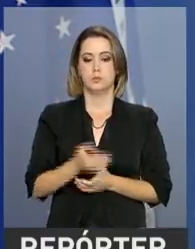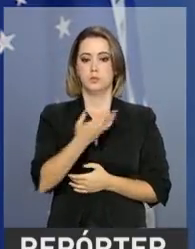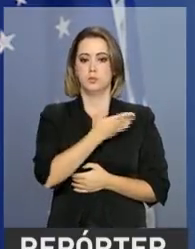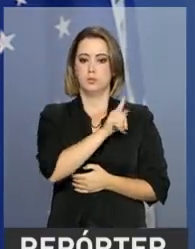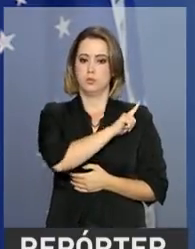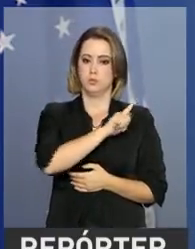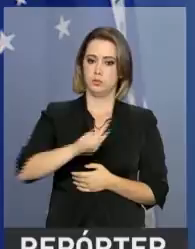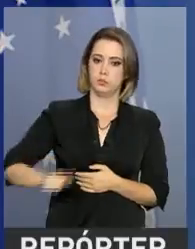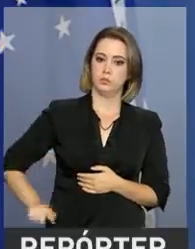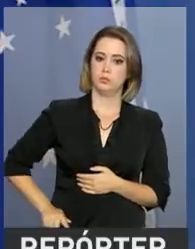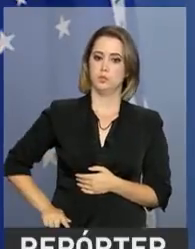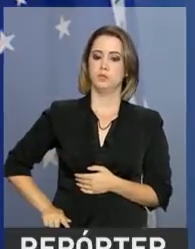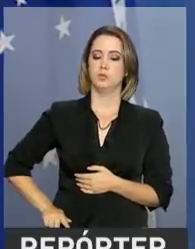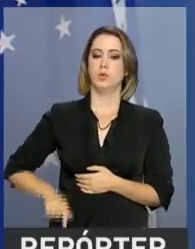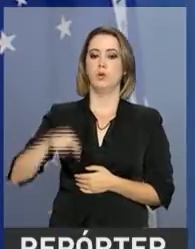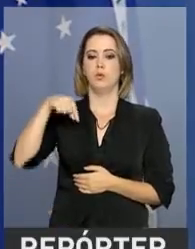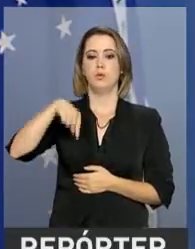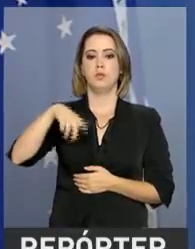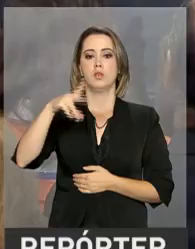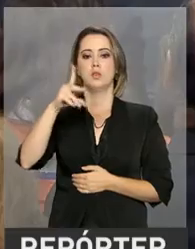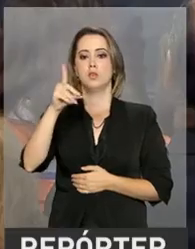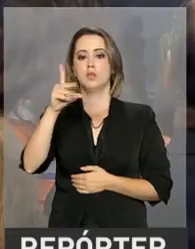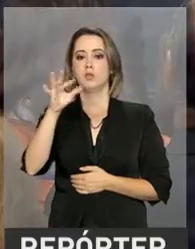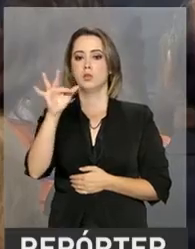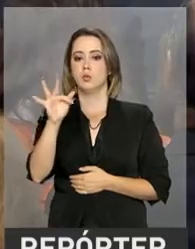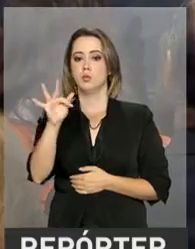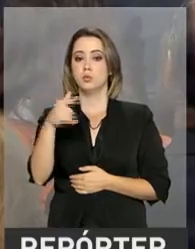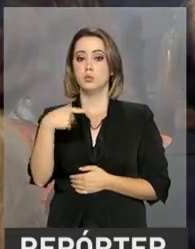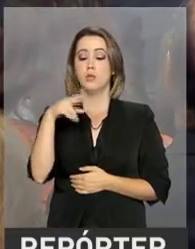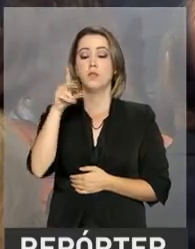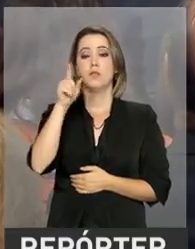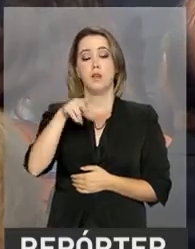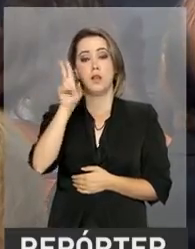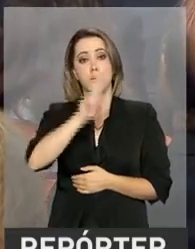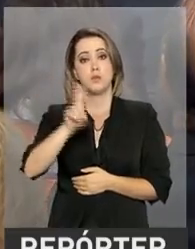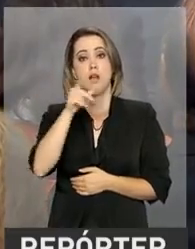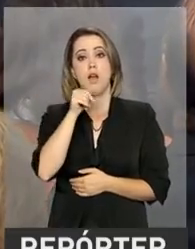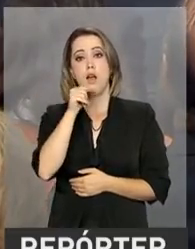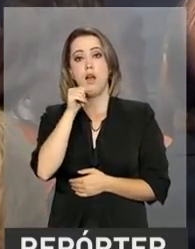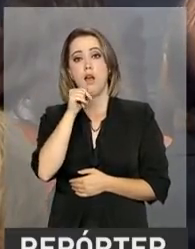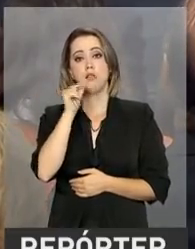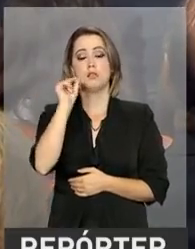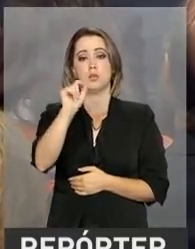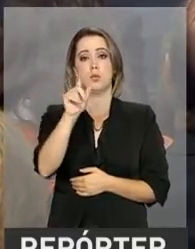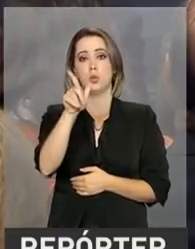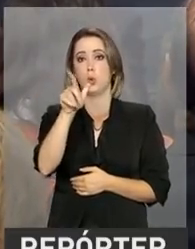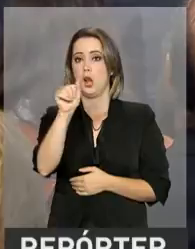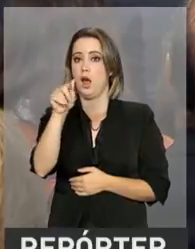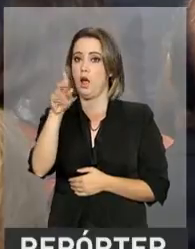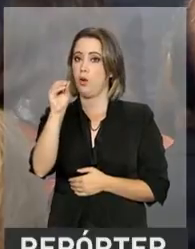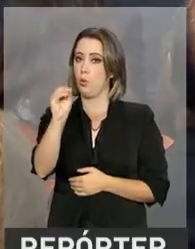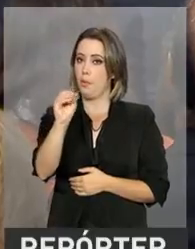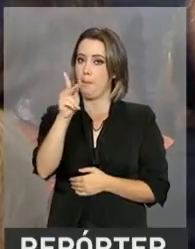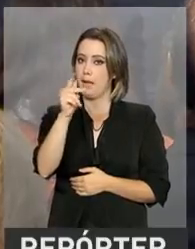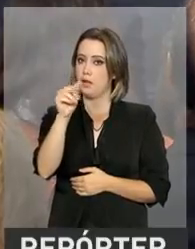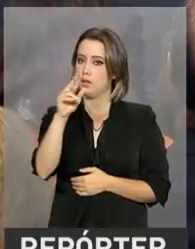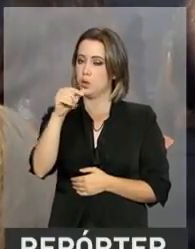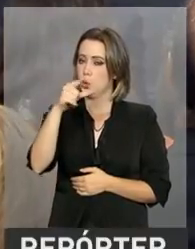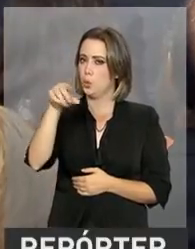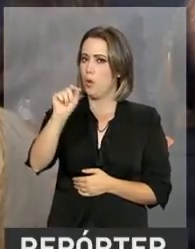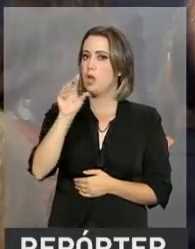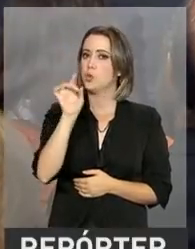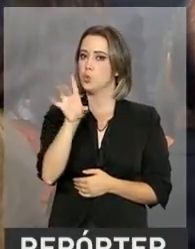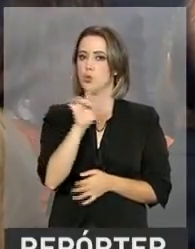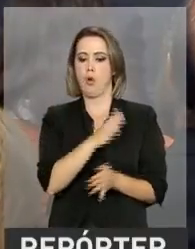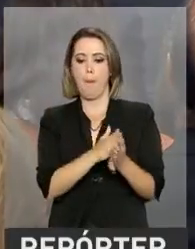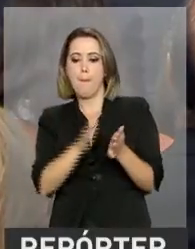usará as águas do lago paranoá em caráter emergencial o que basta verificar a descrição robusta que